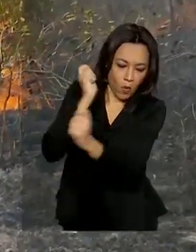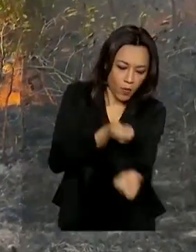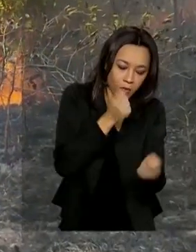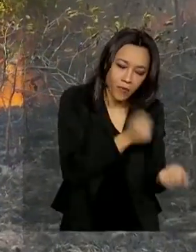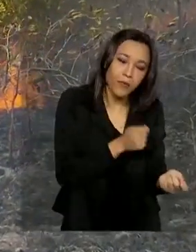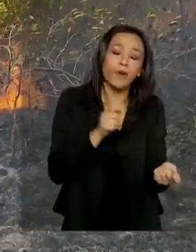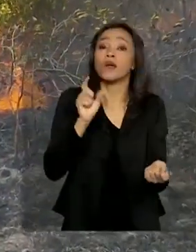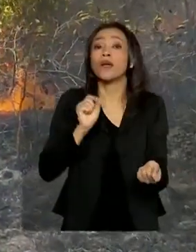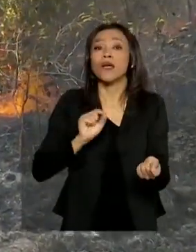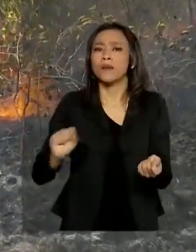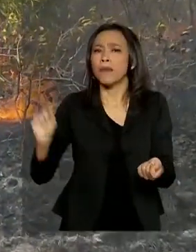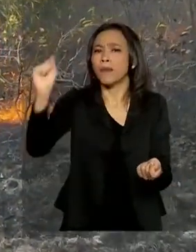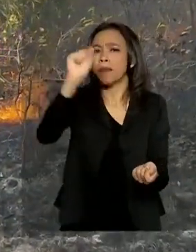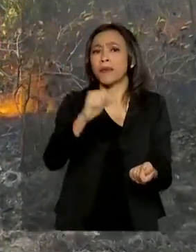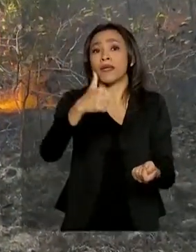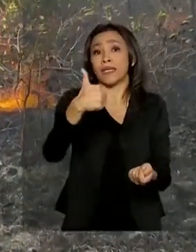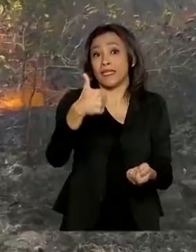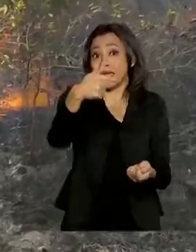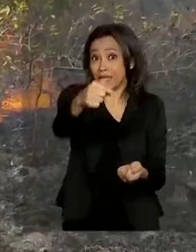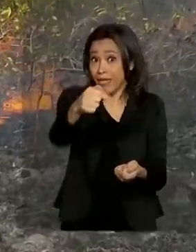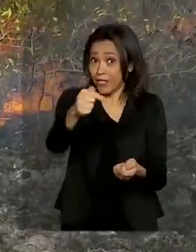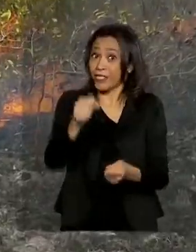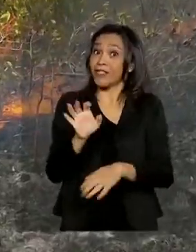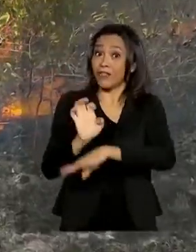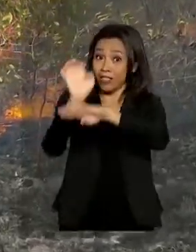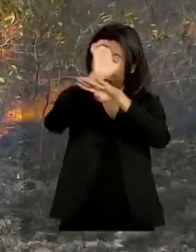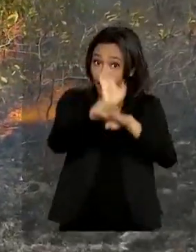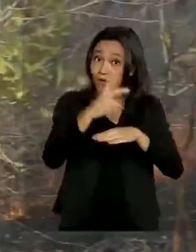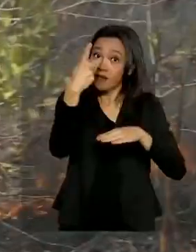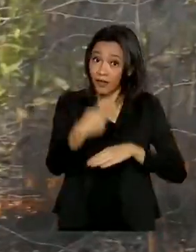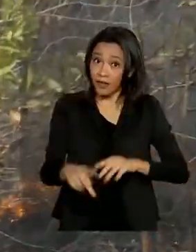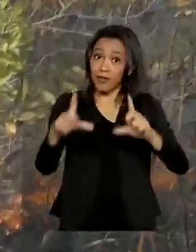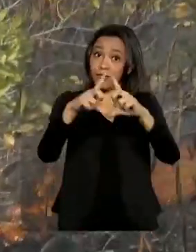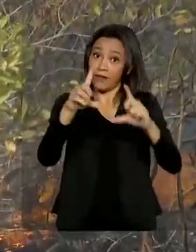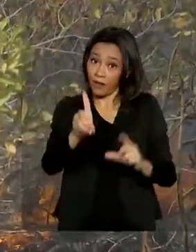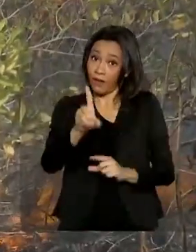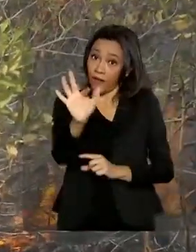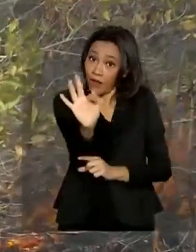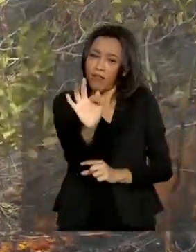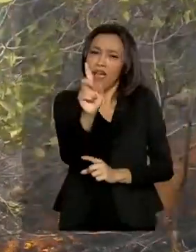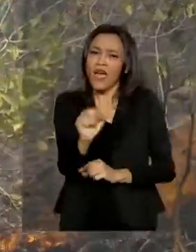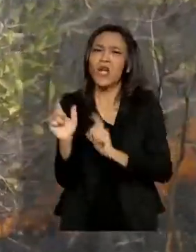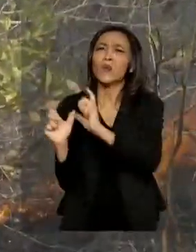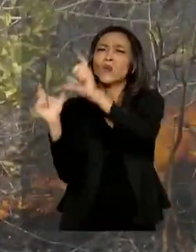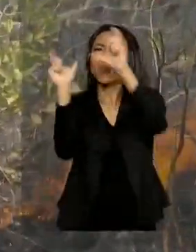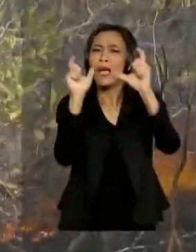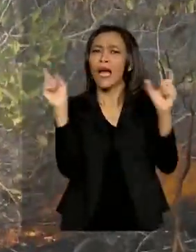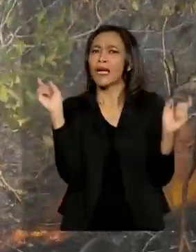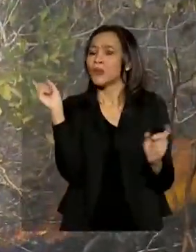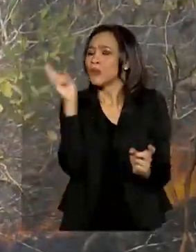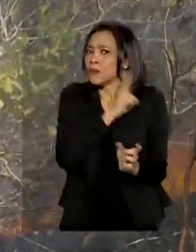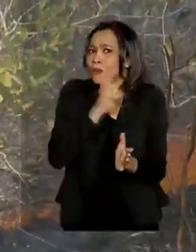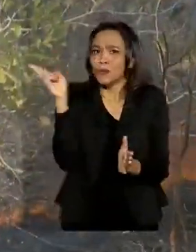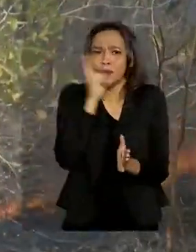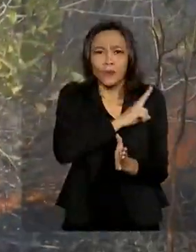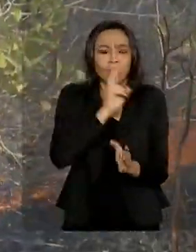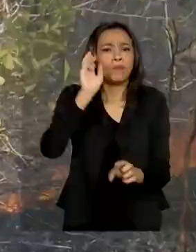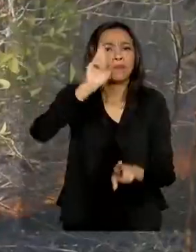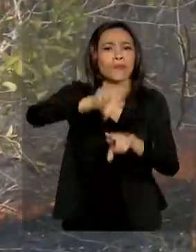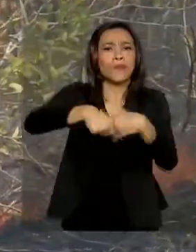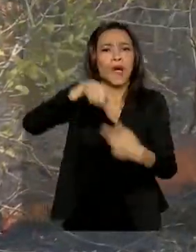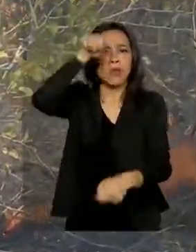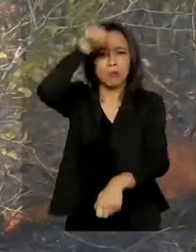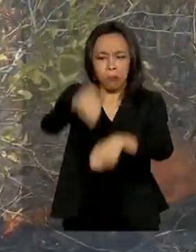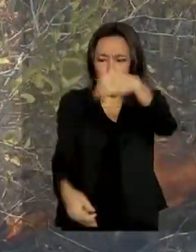em municípios de 17 estados e no Distrito Federal. São locais que estão em situação de emergência ambiental por conta do